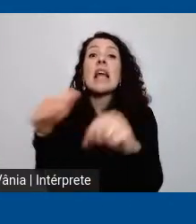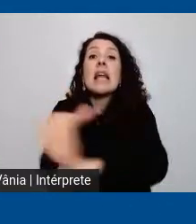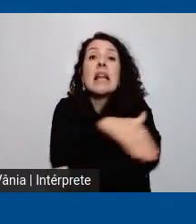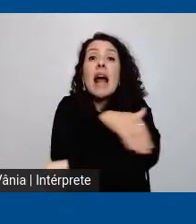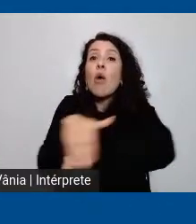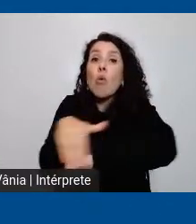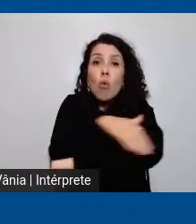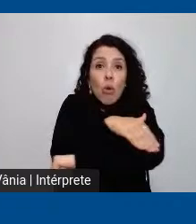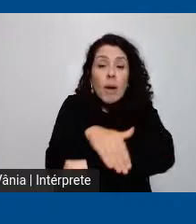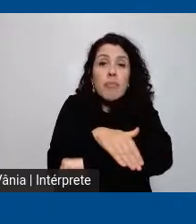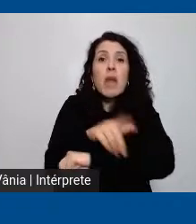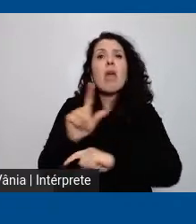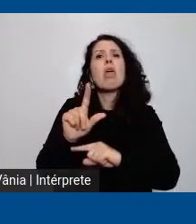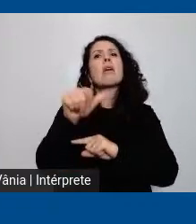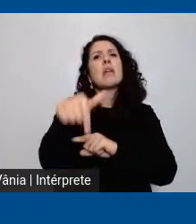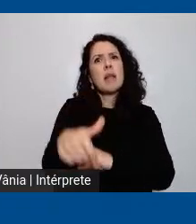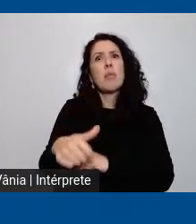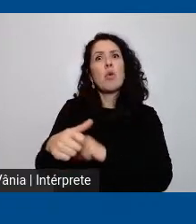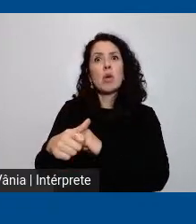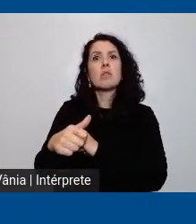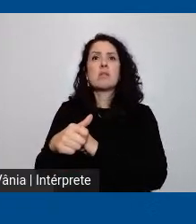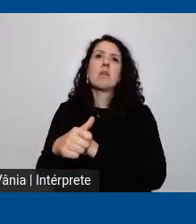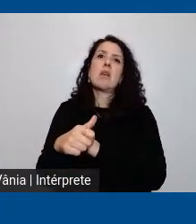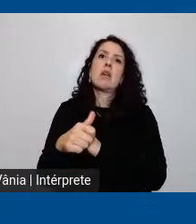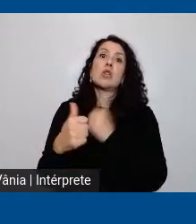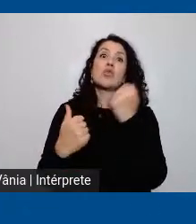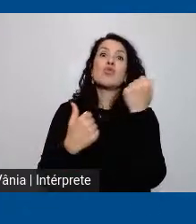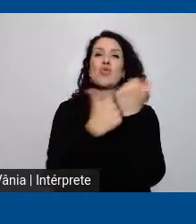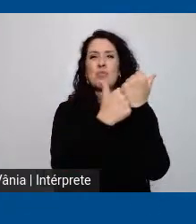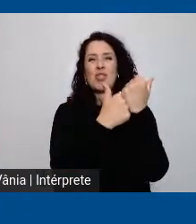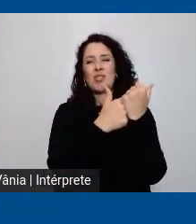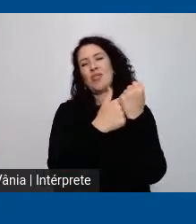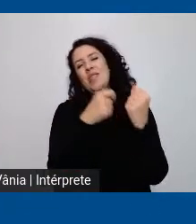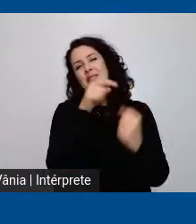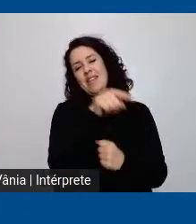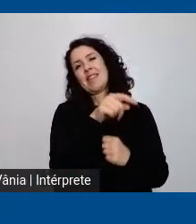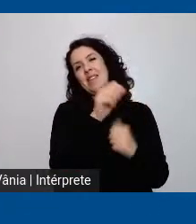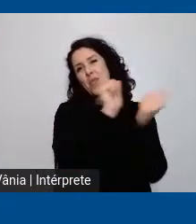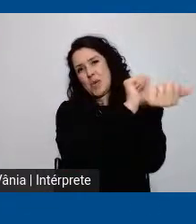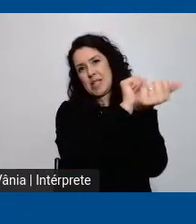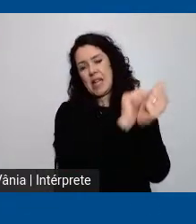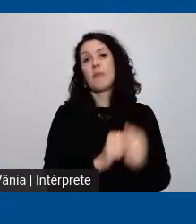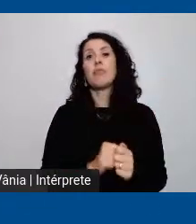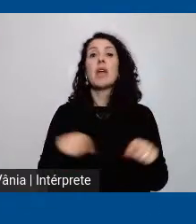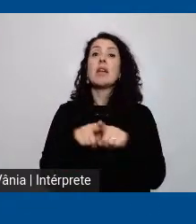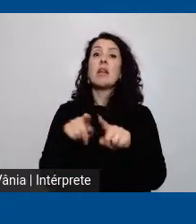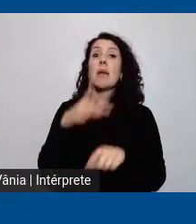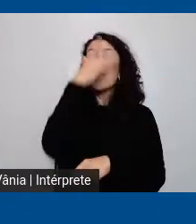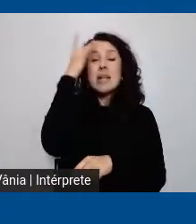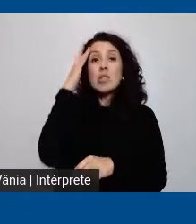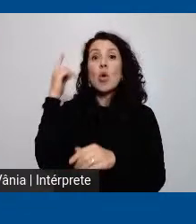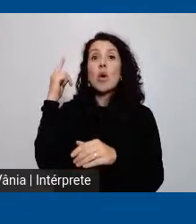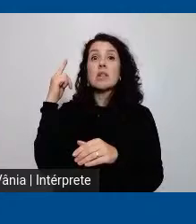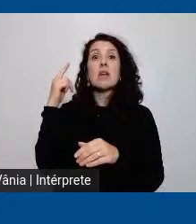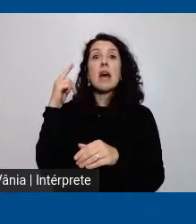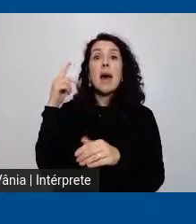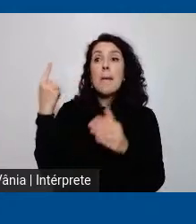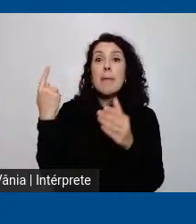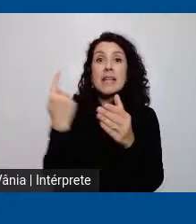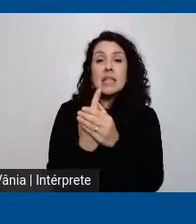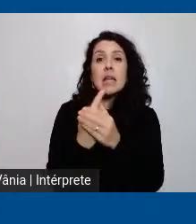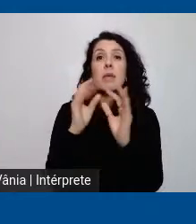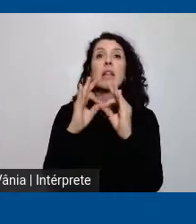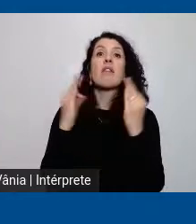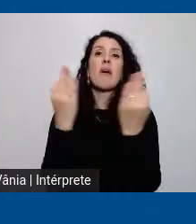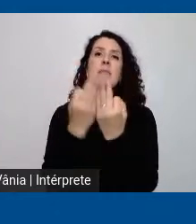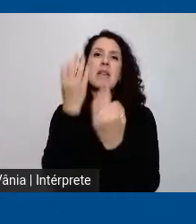substituir justamente os escravos de ganho, e os membros da família imperial, né? E também os índios, quando ele